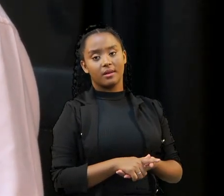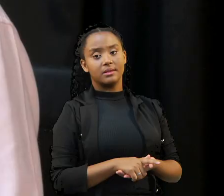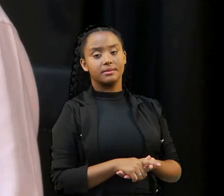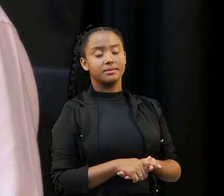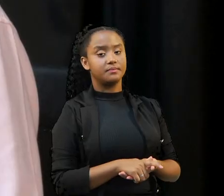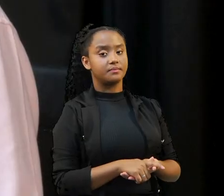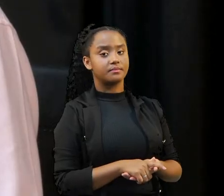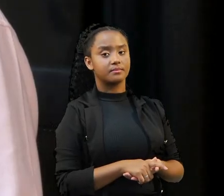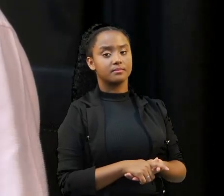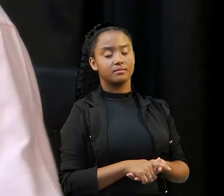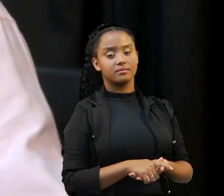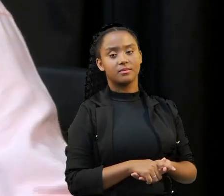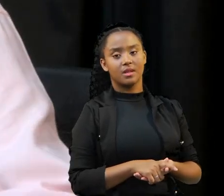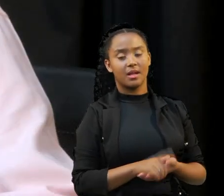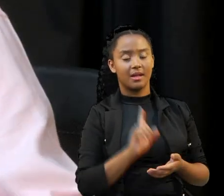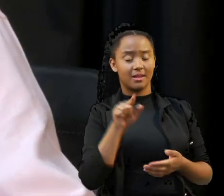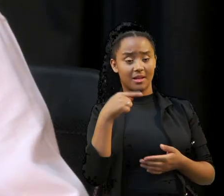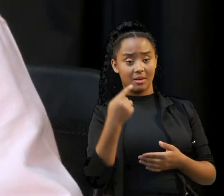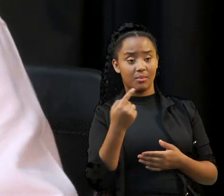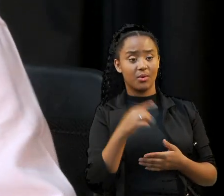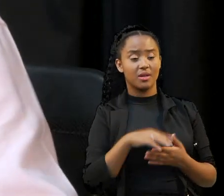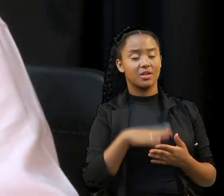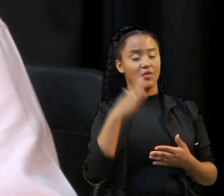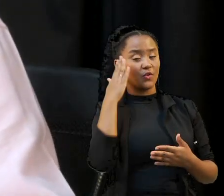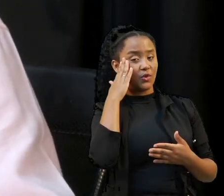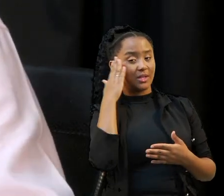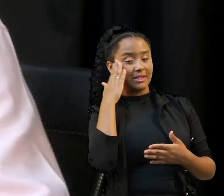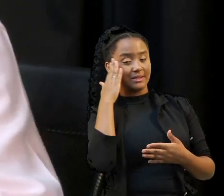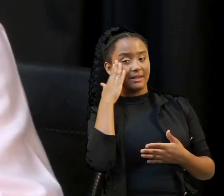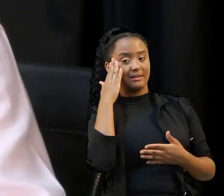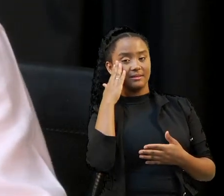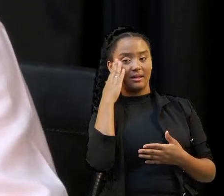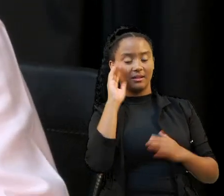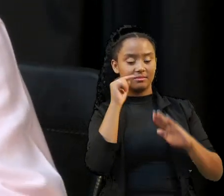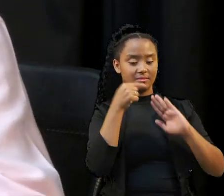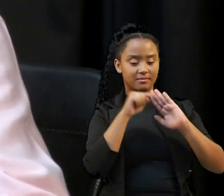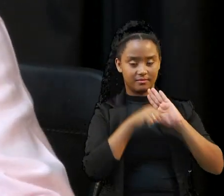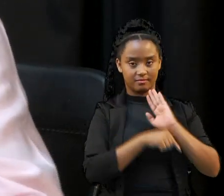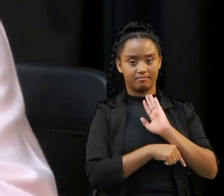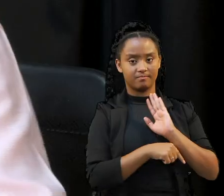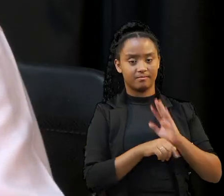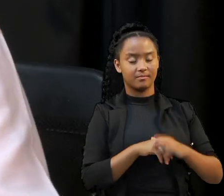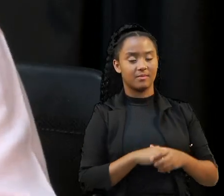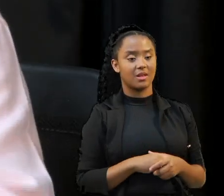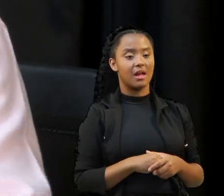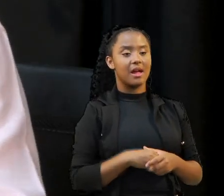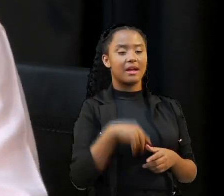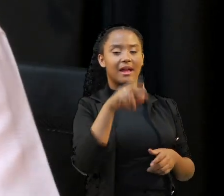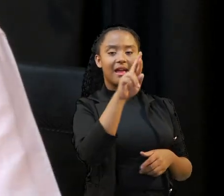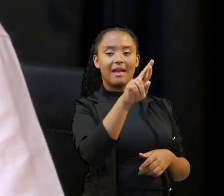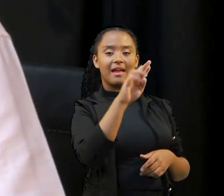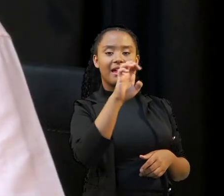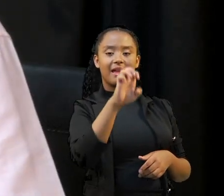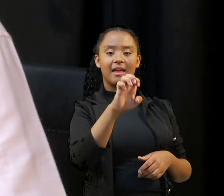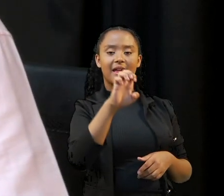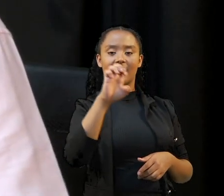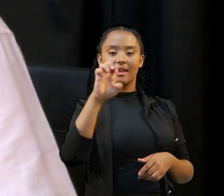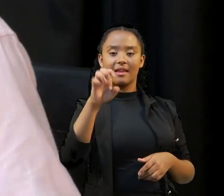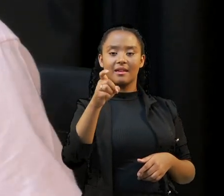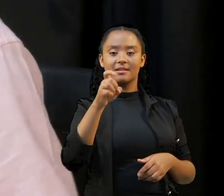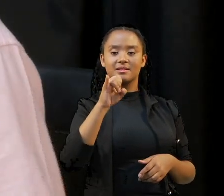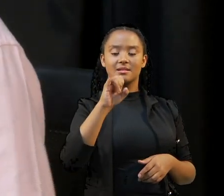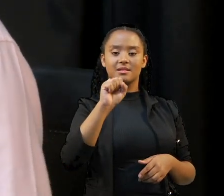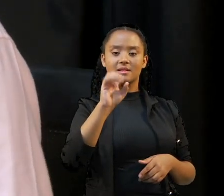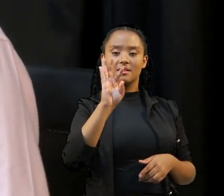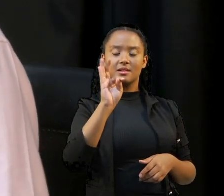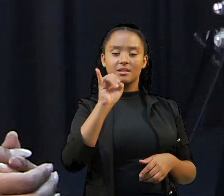bonito, e até vou procurar compreendê-lo mais e me inteirar e me aprofundar. Reexistir, ele tem a ver